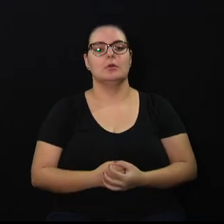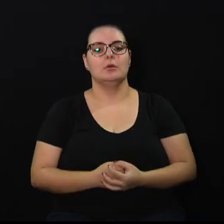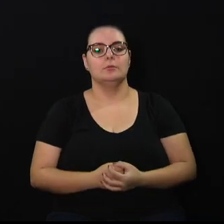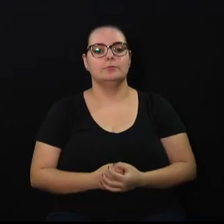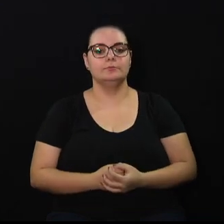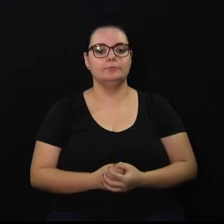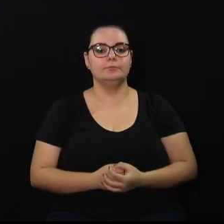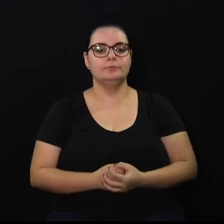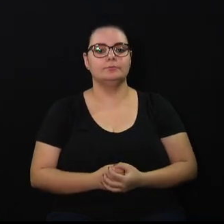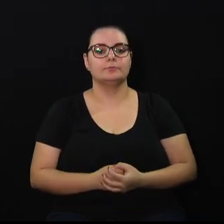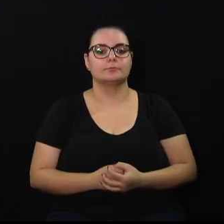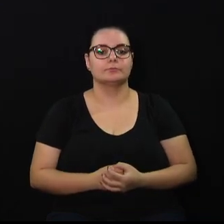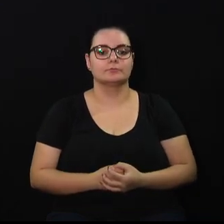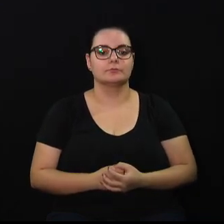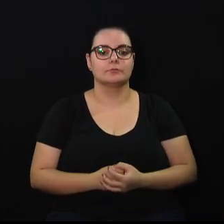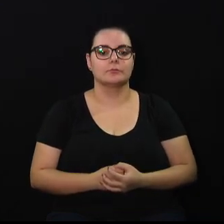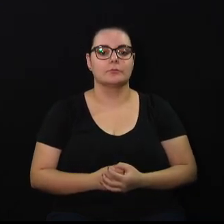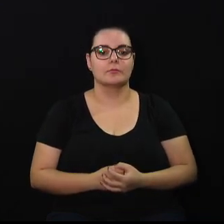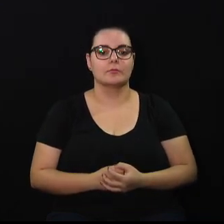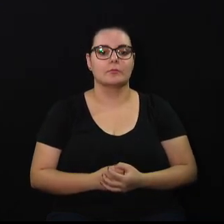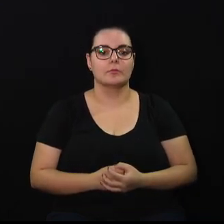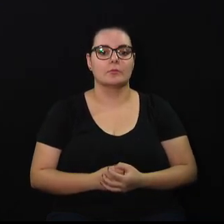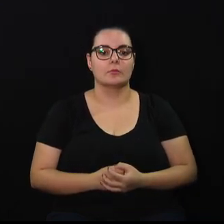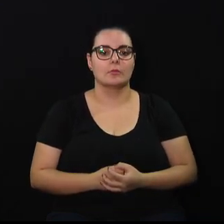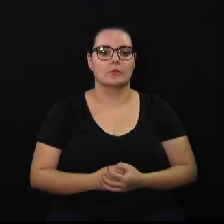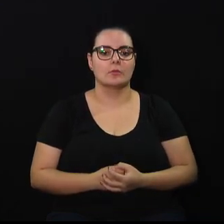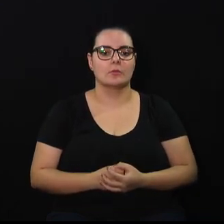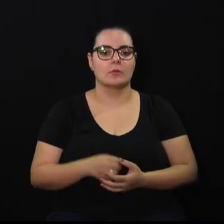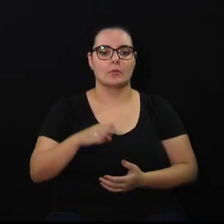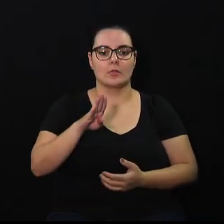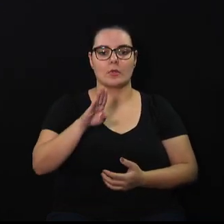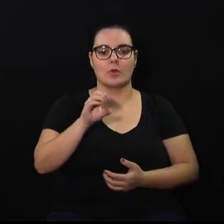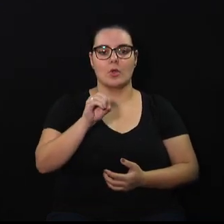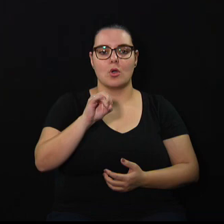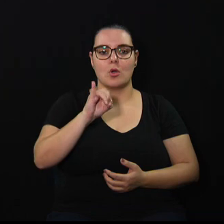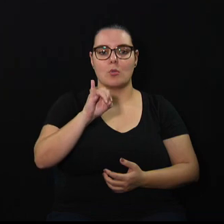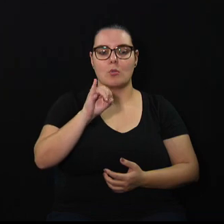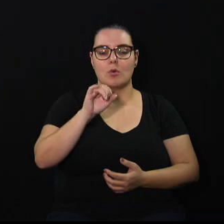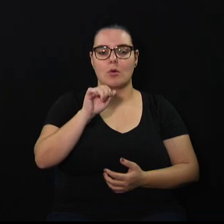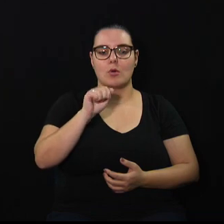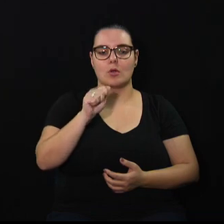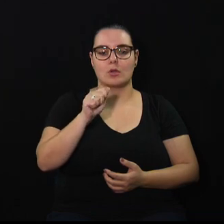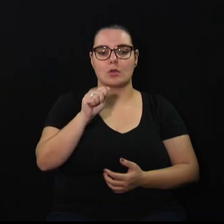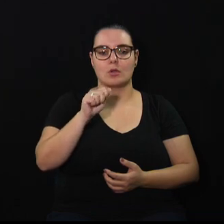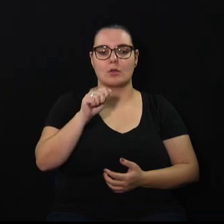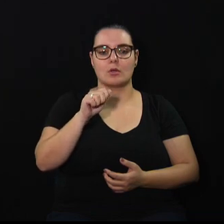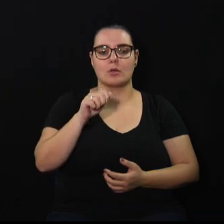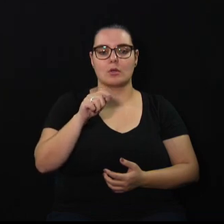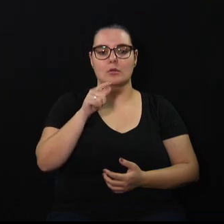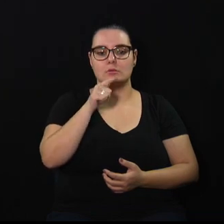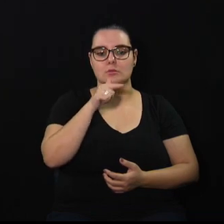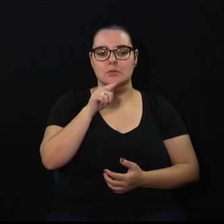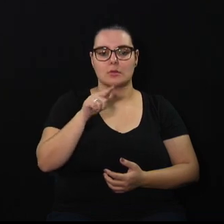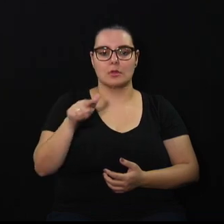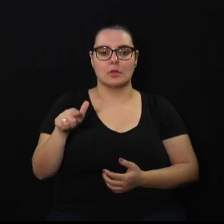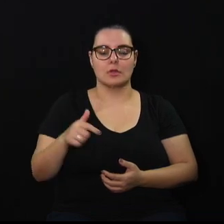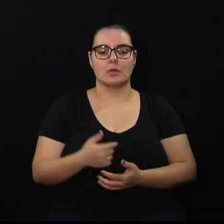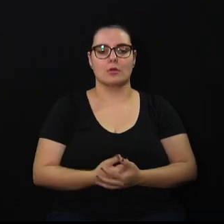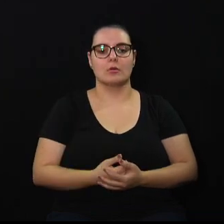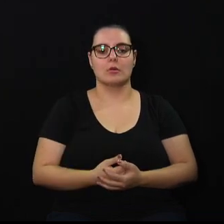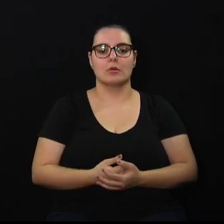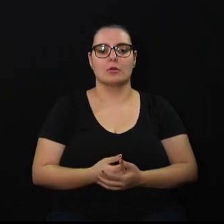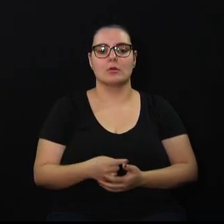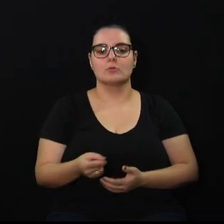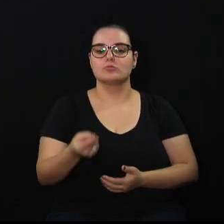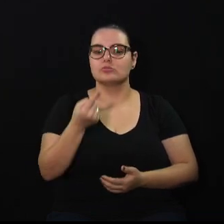a bóia de água que daí não vem só na mãozinha em seu proveito por todo o corpo da da criança e